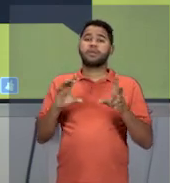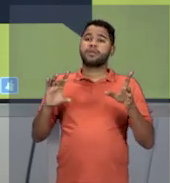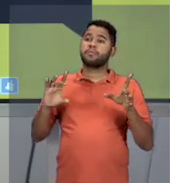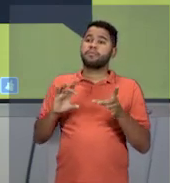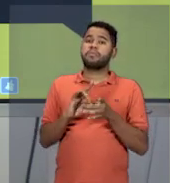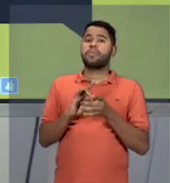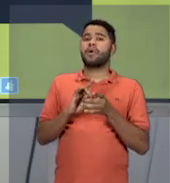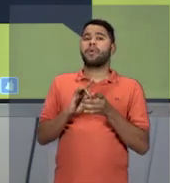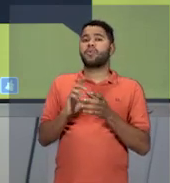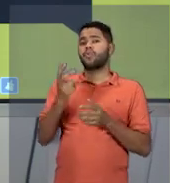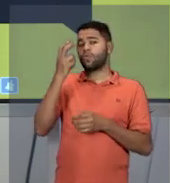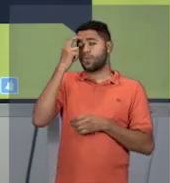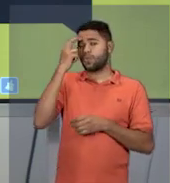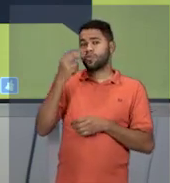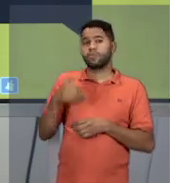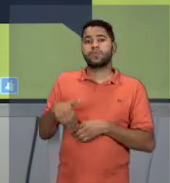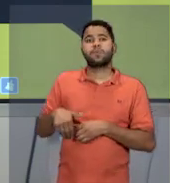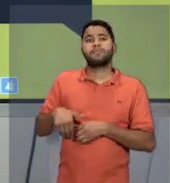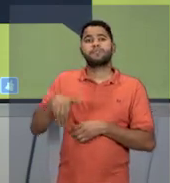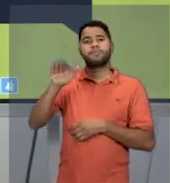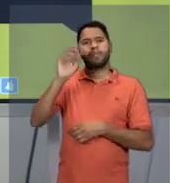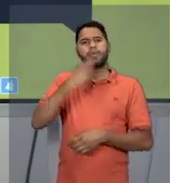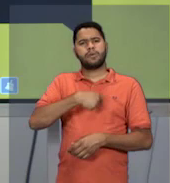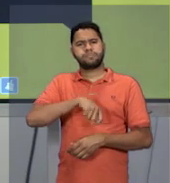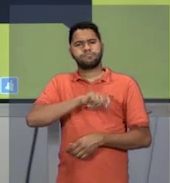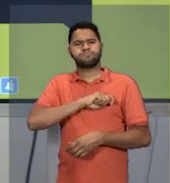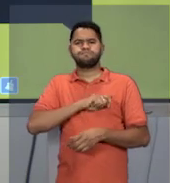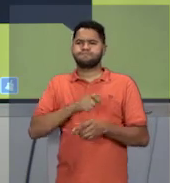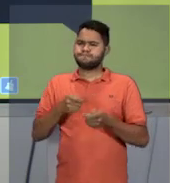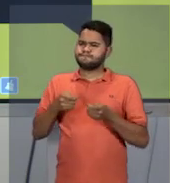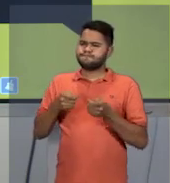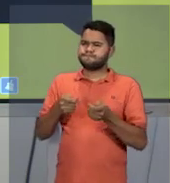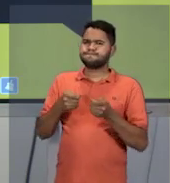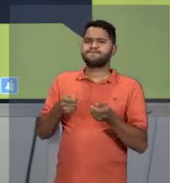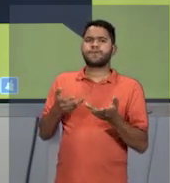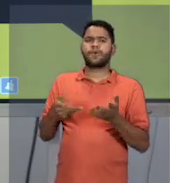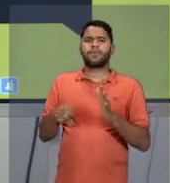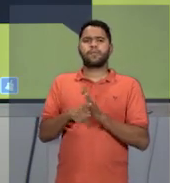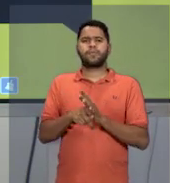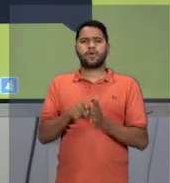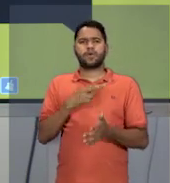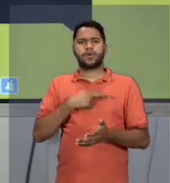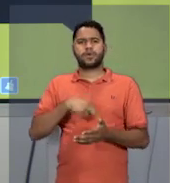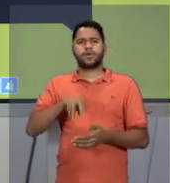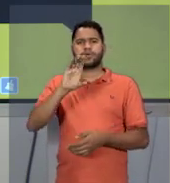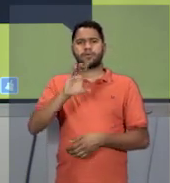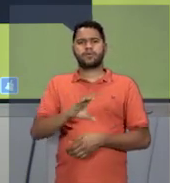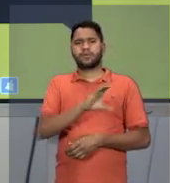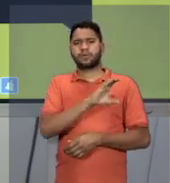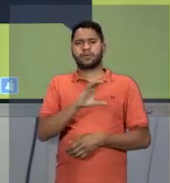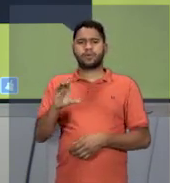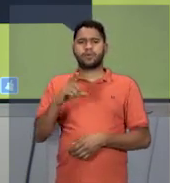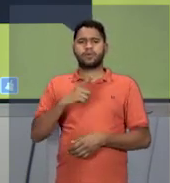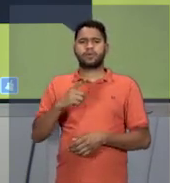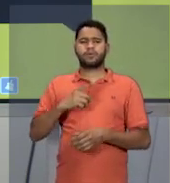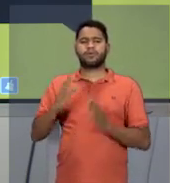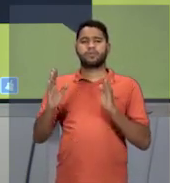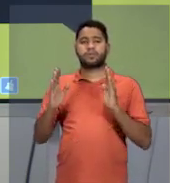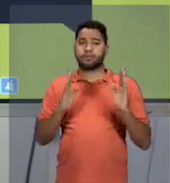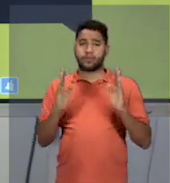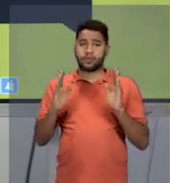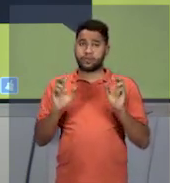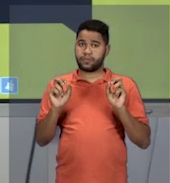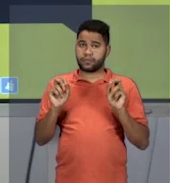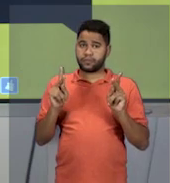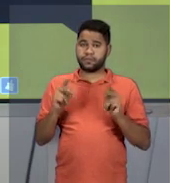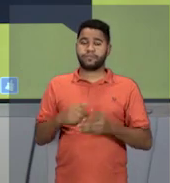cultura muito mais espanhola, né, com a religião espanhola, né, católica, que tinha naquele período.